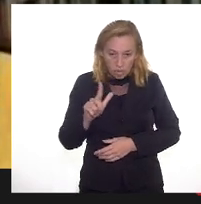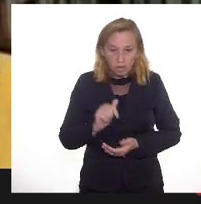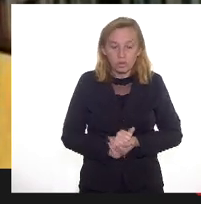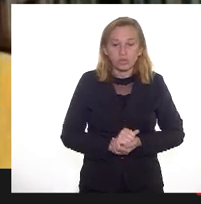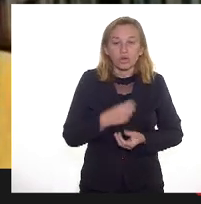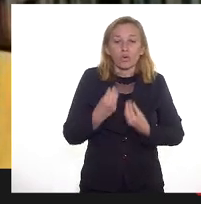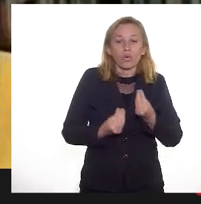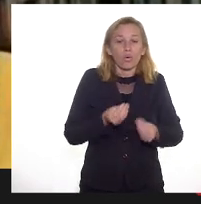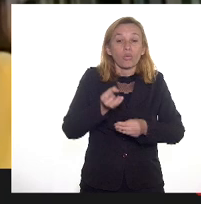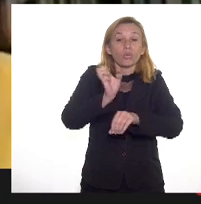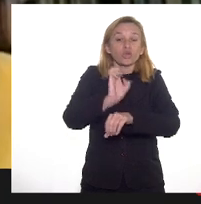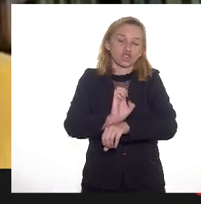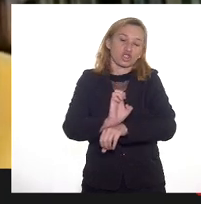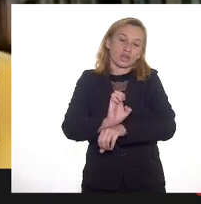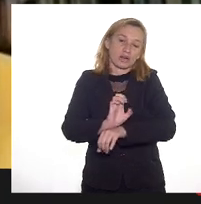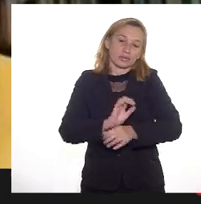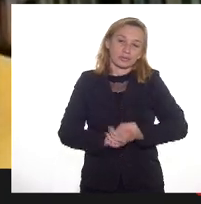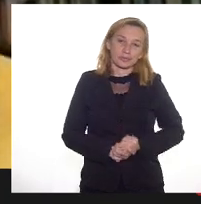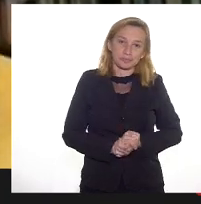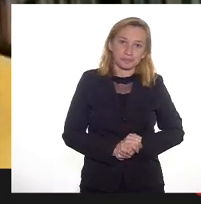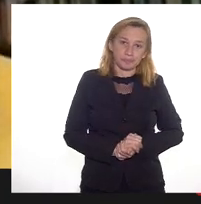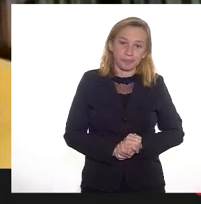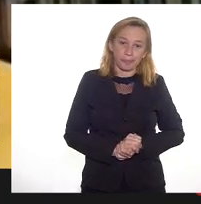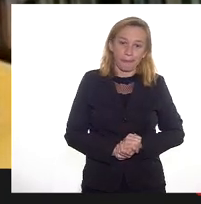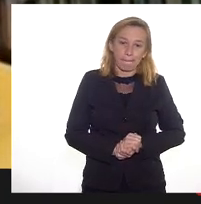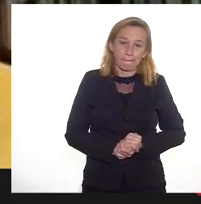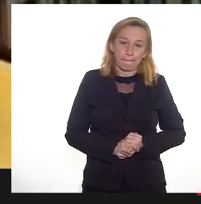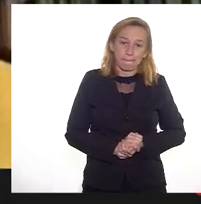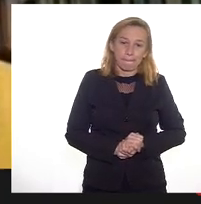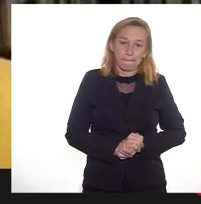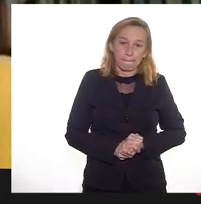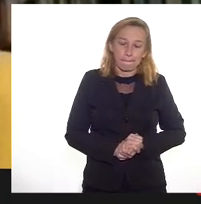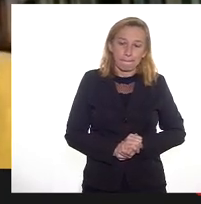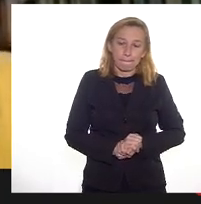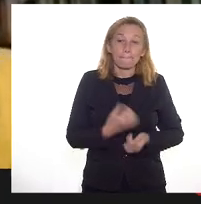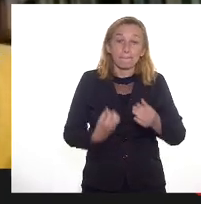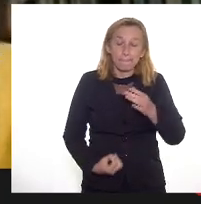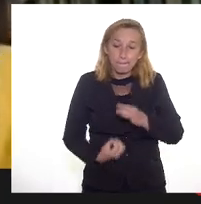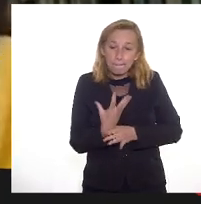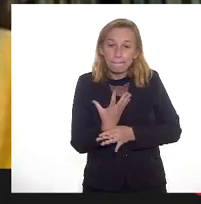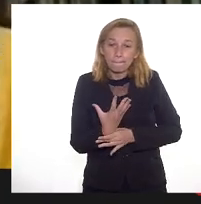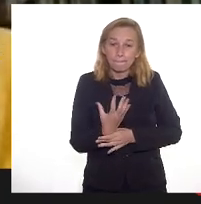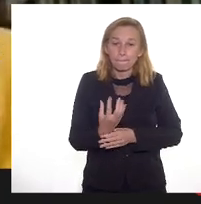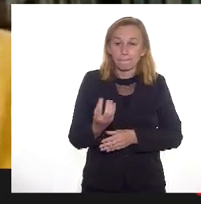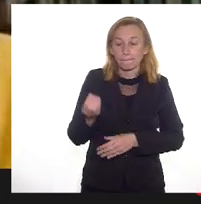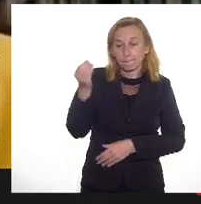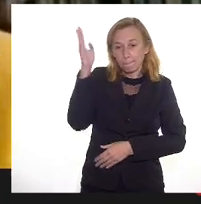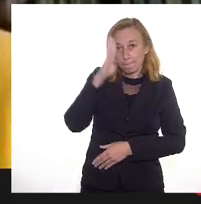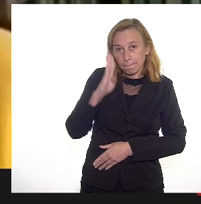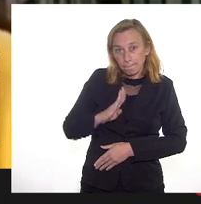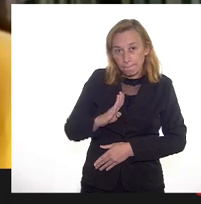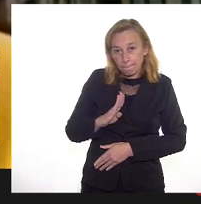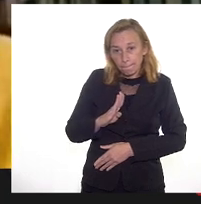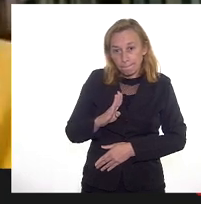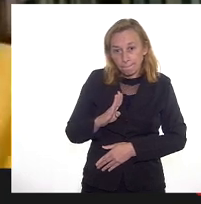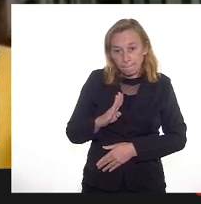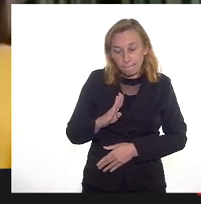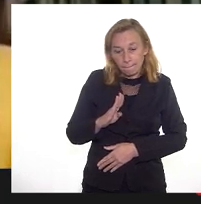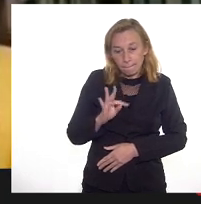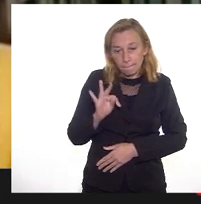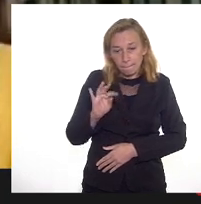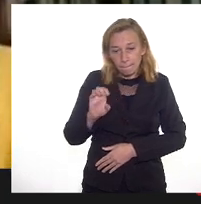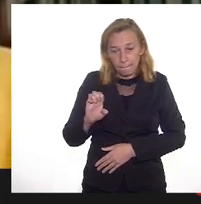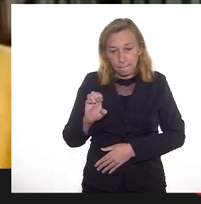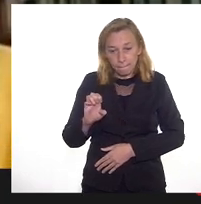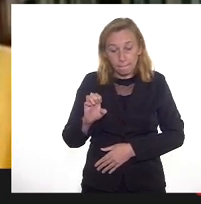o Estado, né, é criado no Brasil. Há uma tese